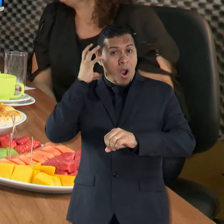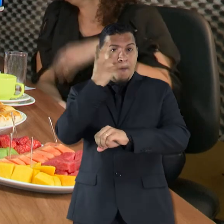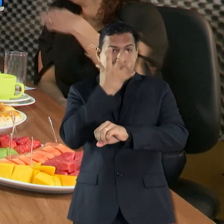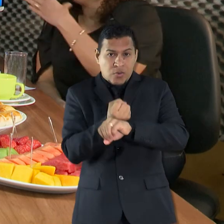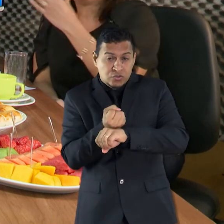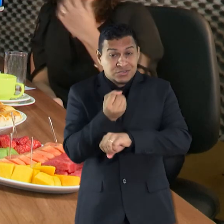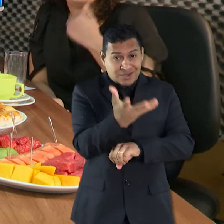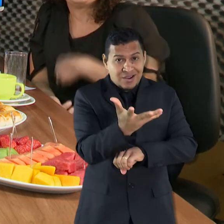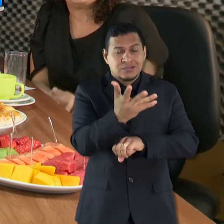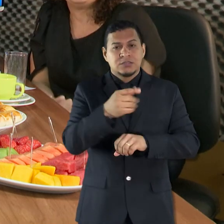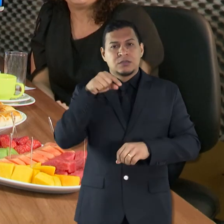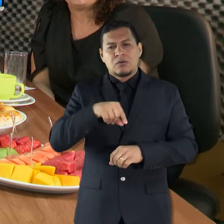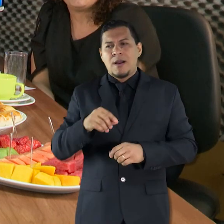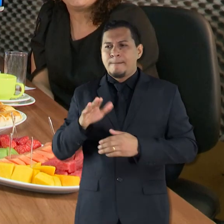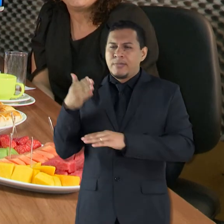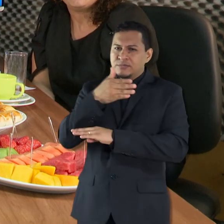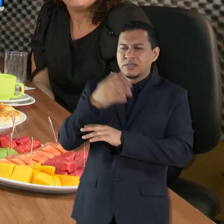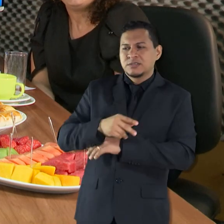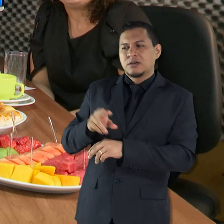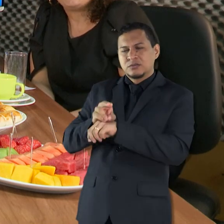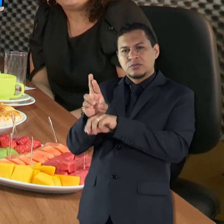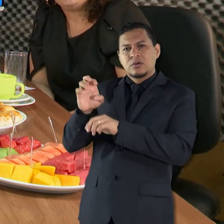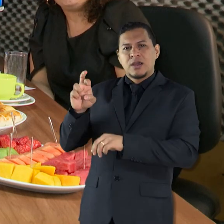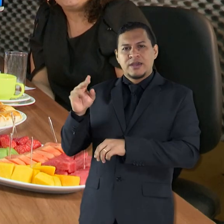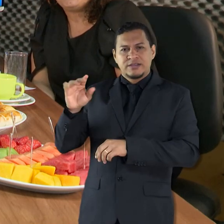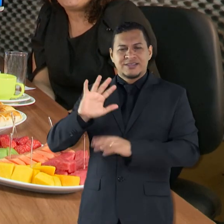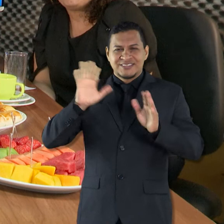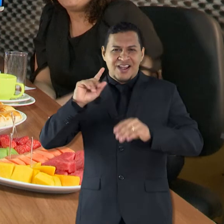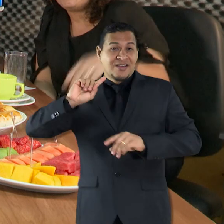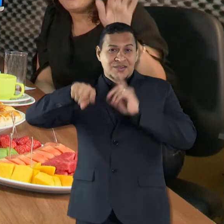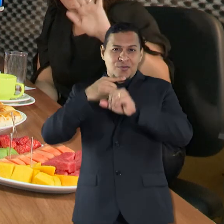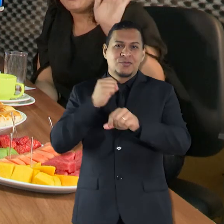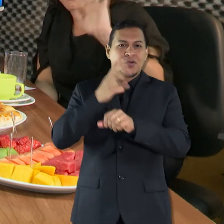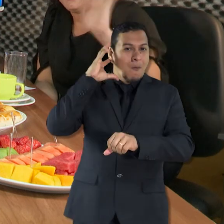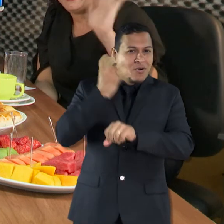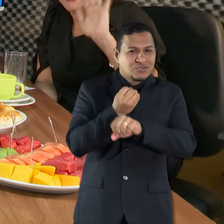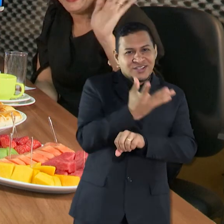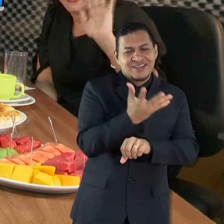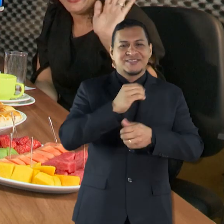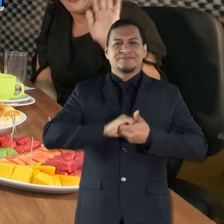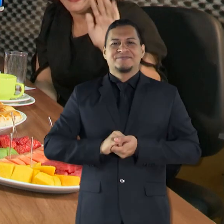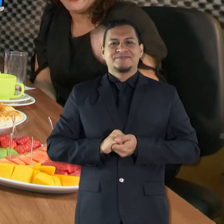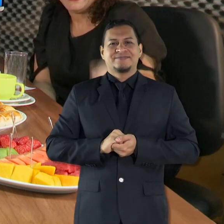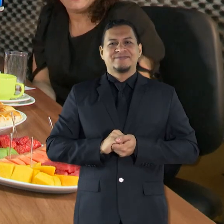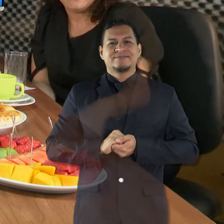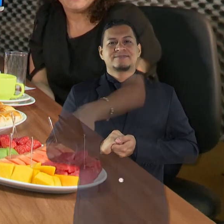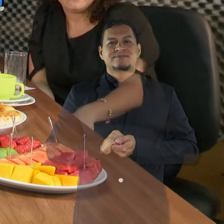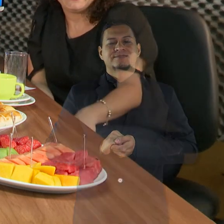presença maravilhosa aqui do Dr. Eric. Tchau, gente. Até o próximo podcast. Tchau, tchau.